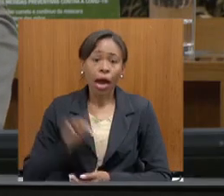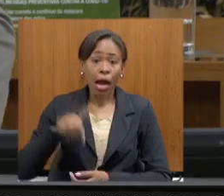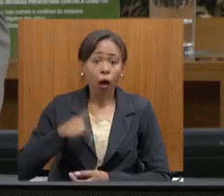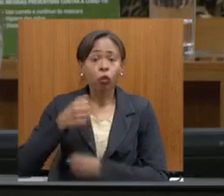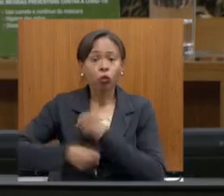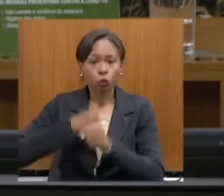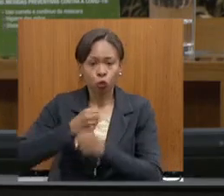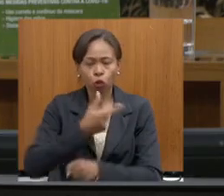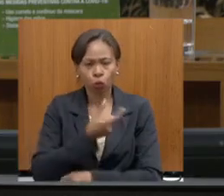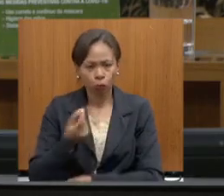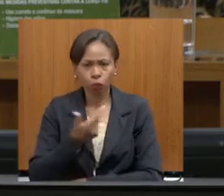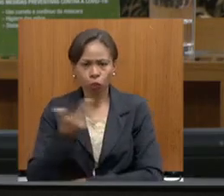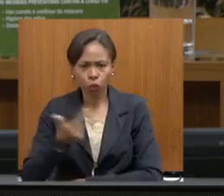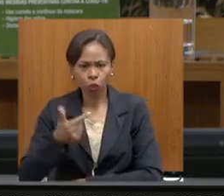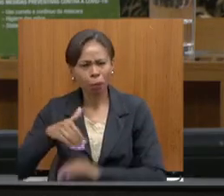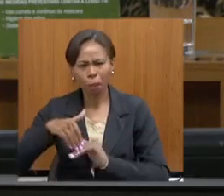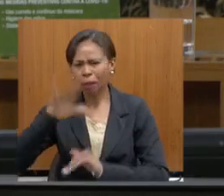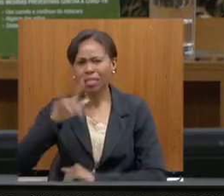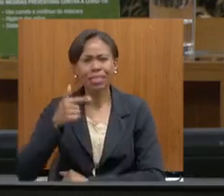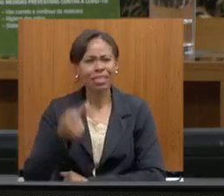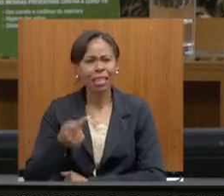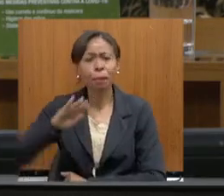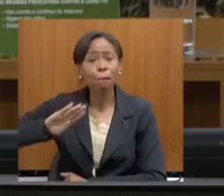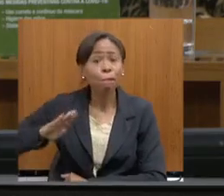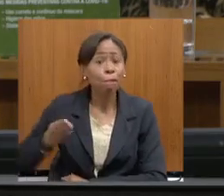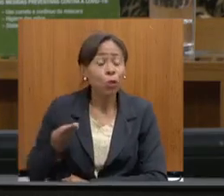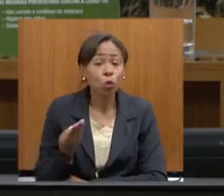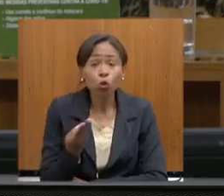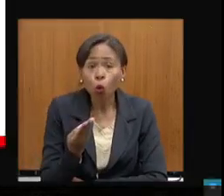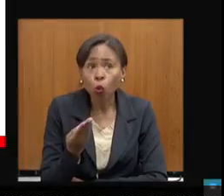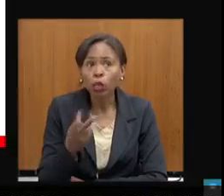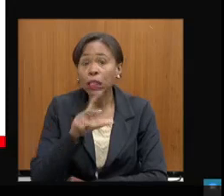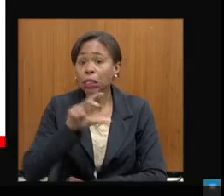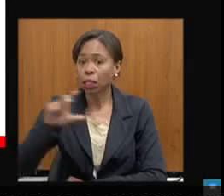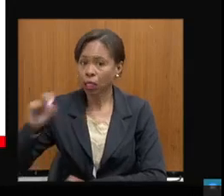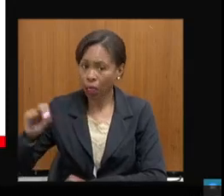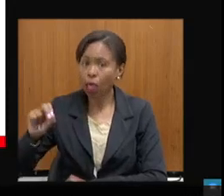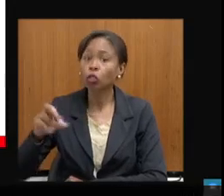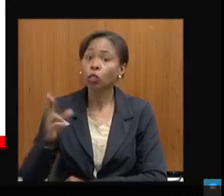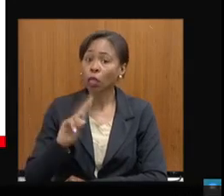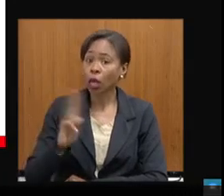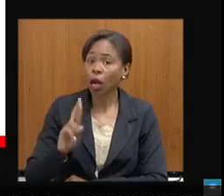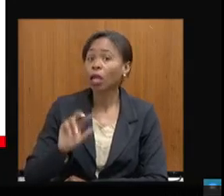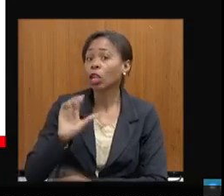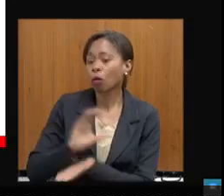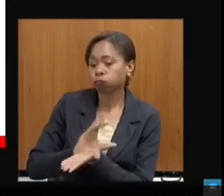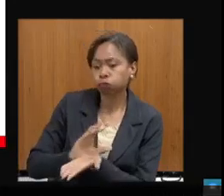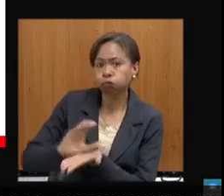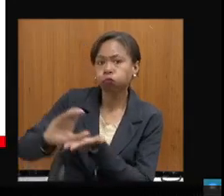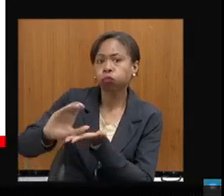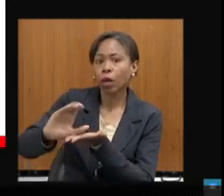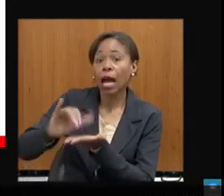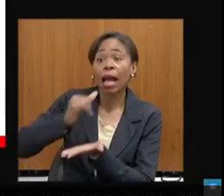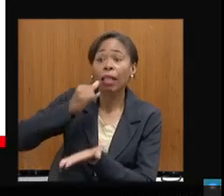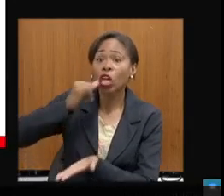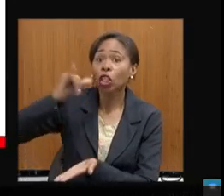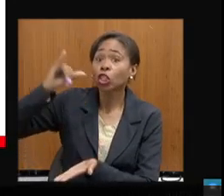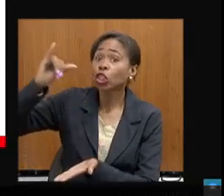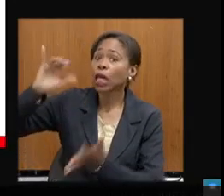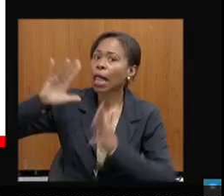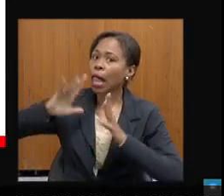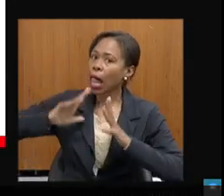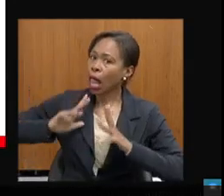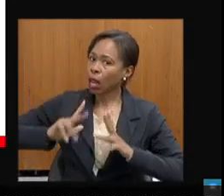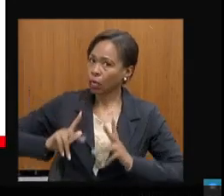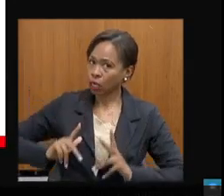mais de 7 bilhões e meio de reais em investimentos em energia limpa no estado né ao todo